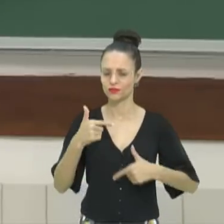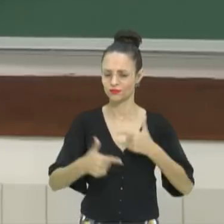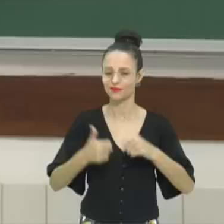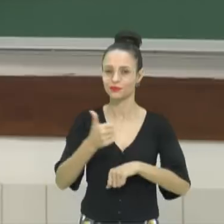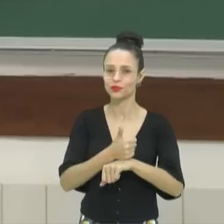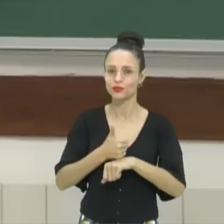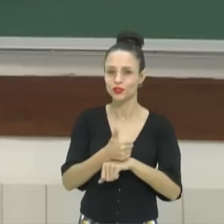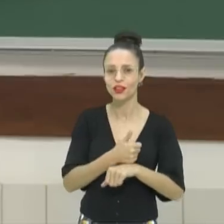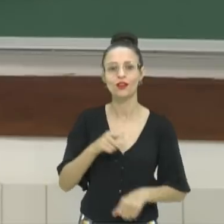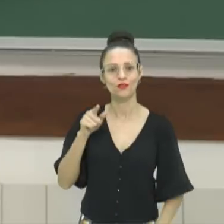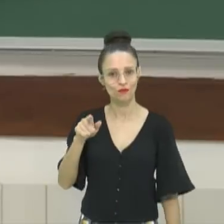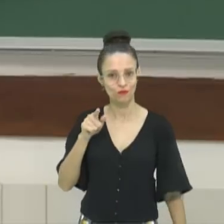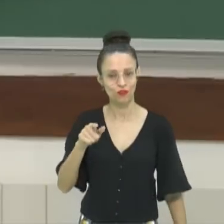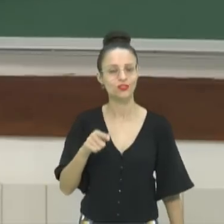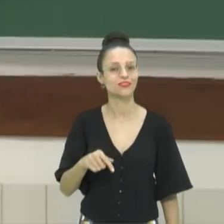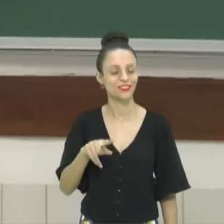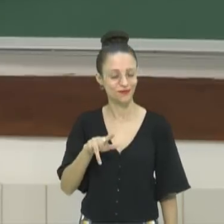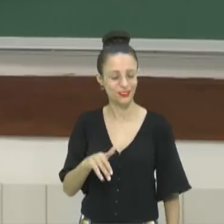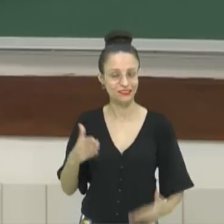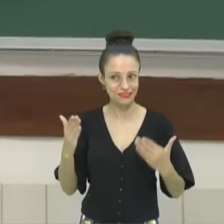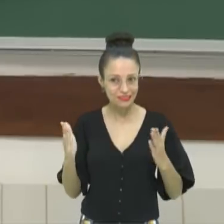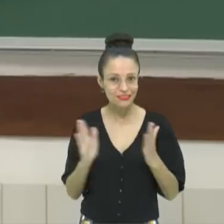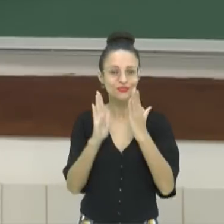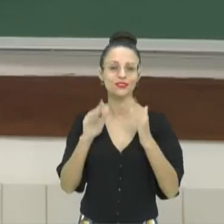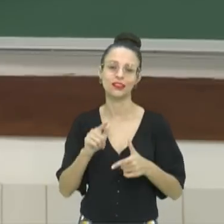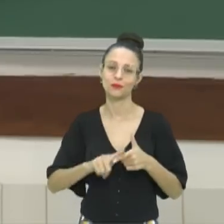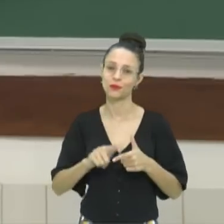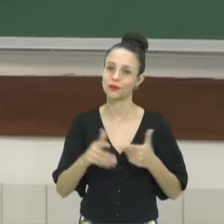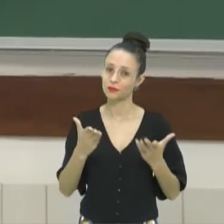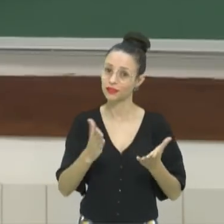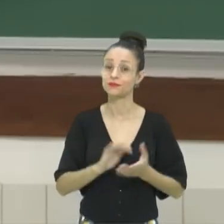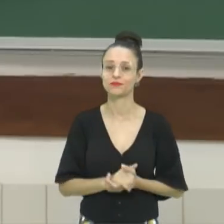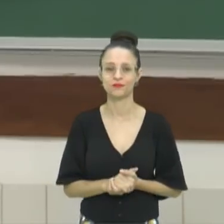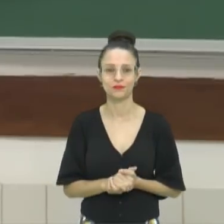profissional e você vai estar com esse probleminha aí.